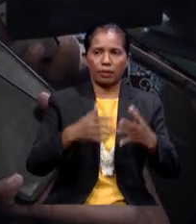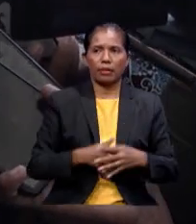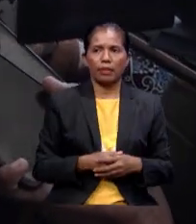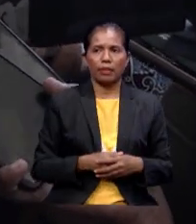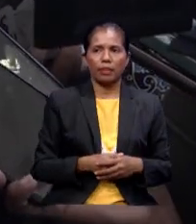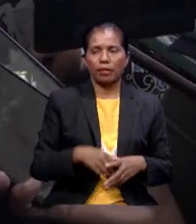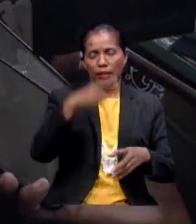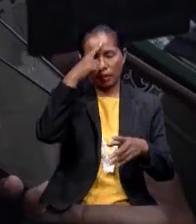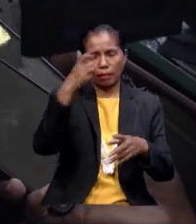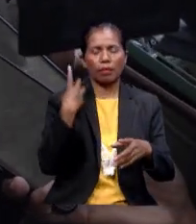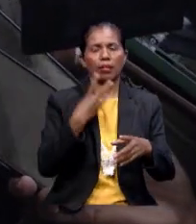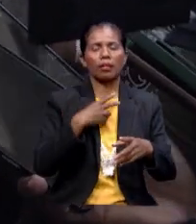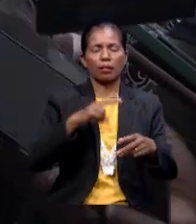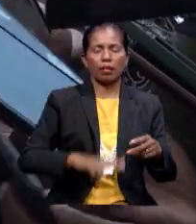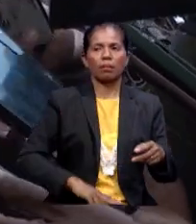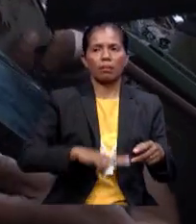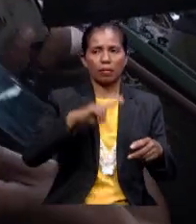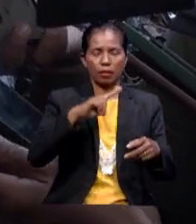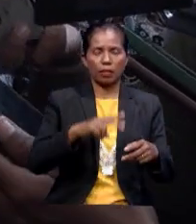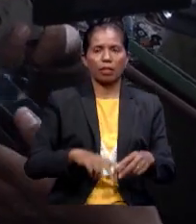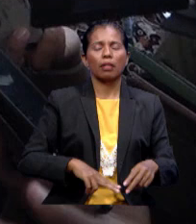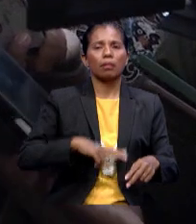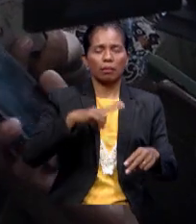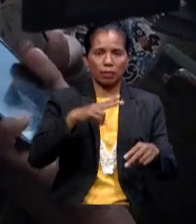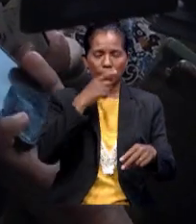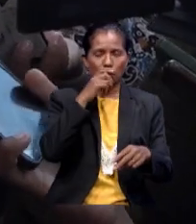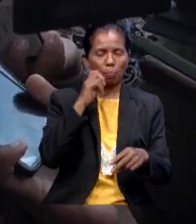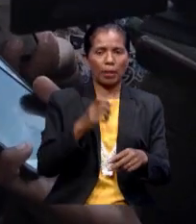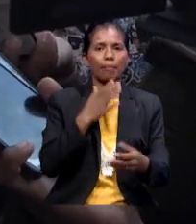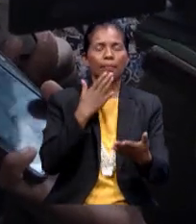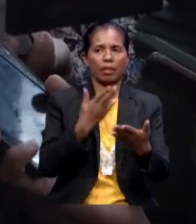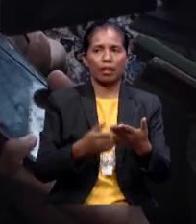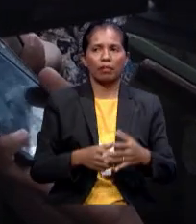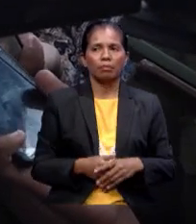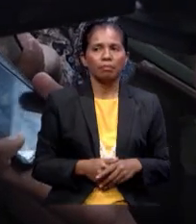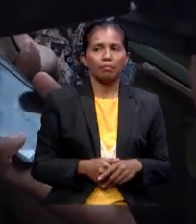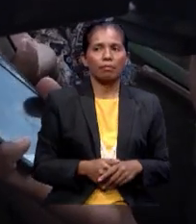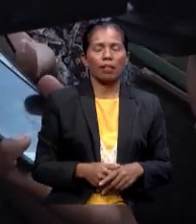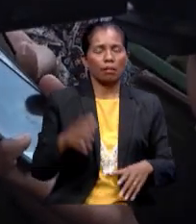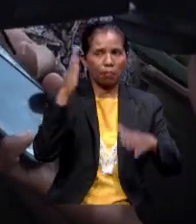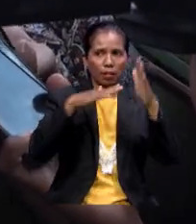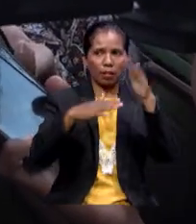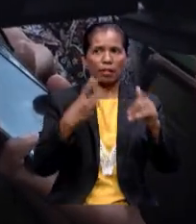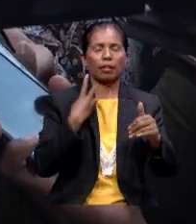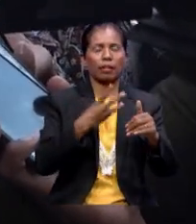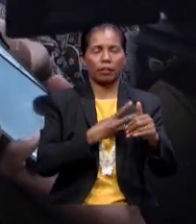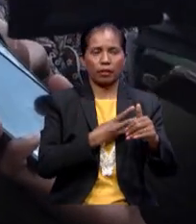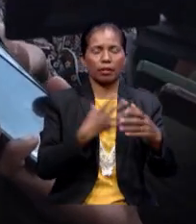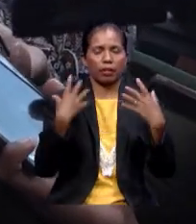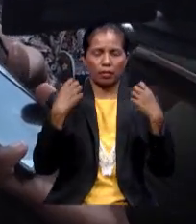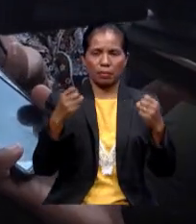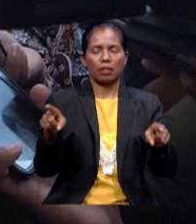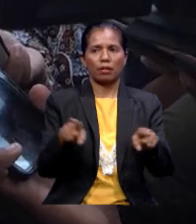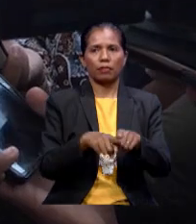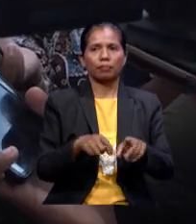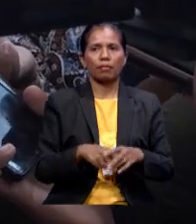Também, e daí, também o bolso. Mas bolso quantidade, lá os qualidade. E daí, não é um problema. E da força, mas não é. Mas eu